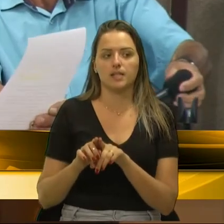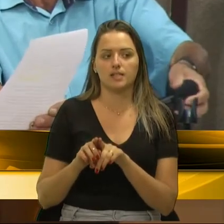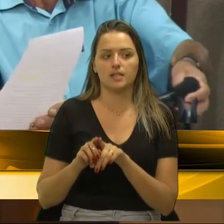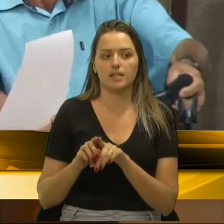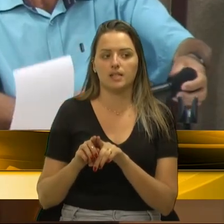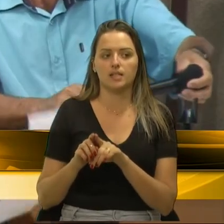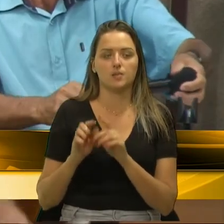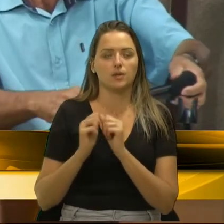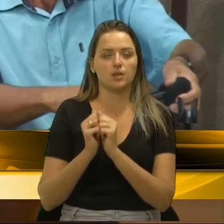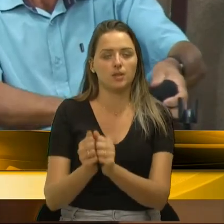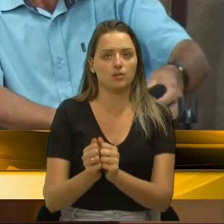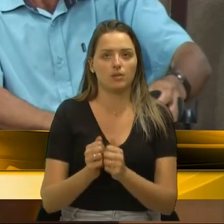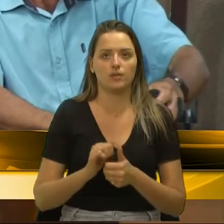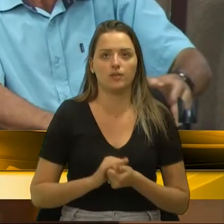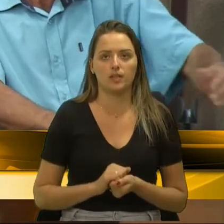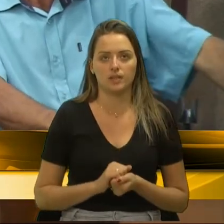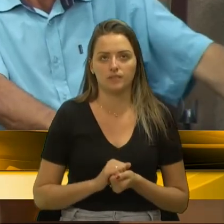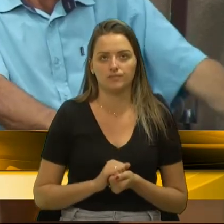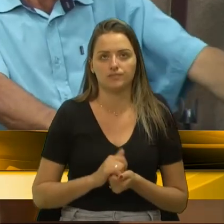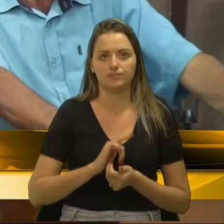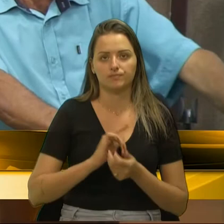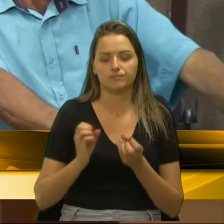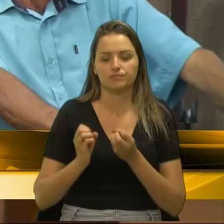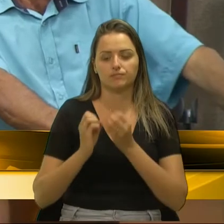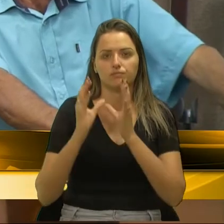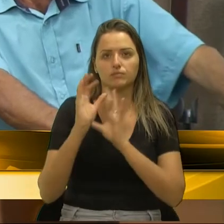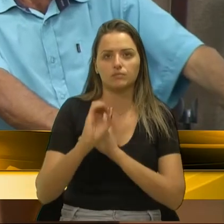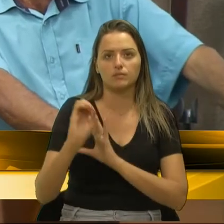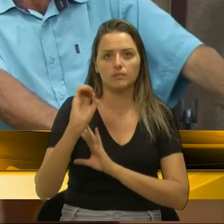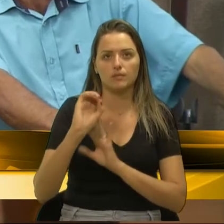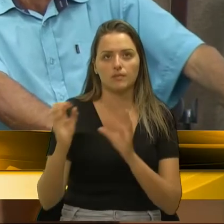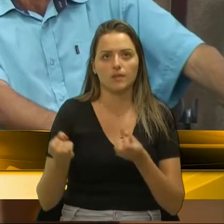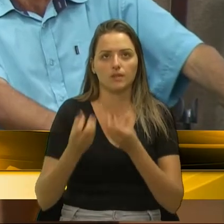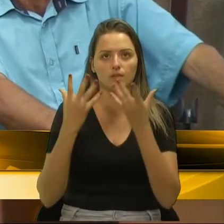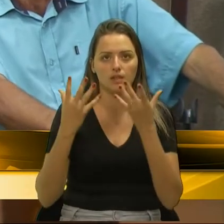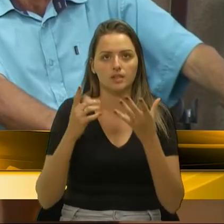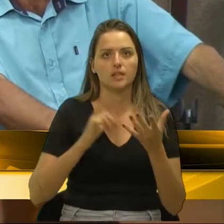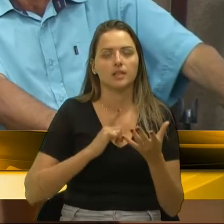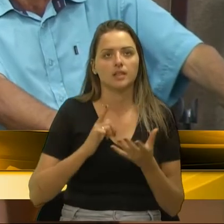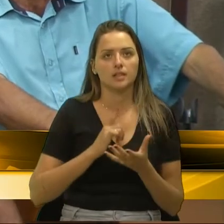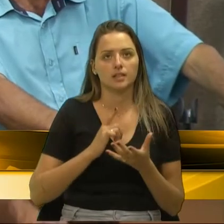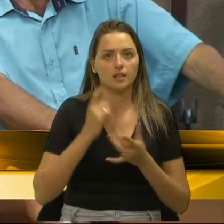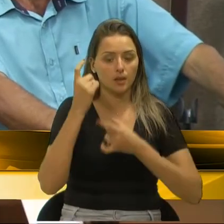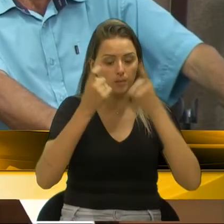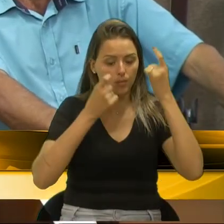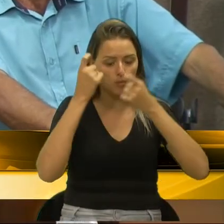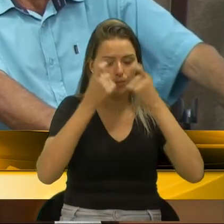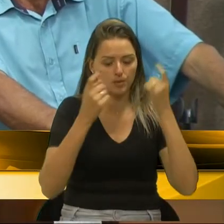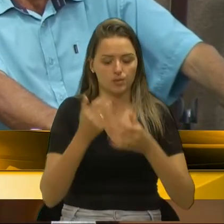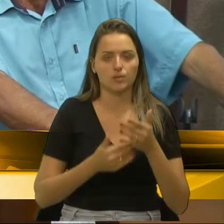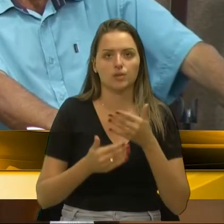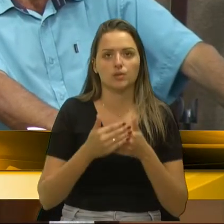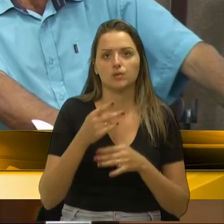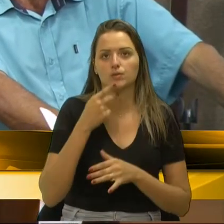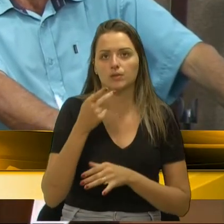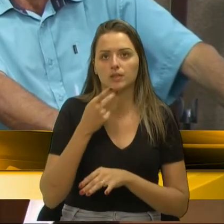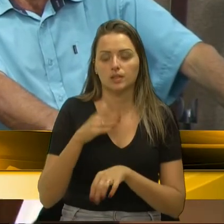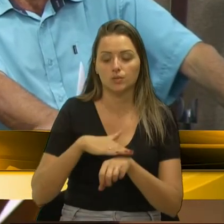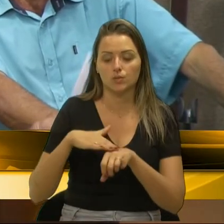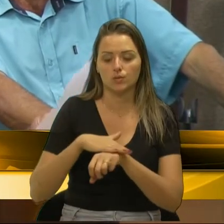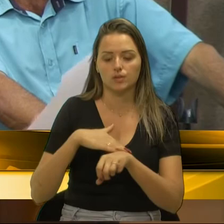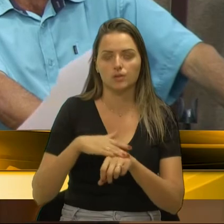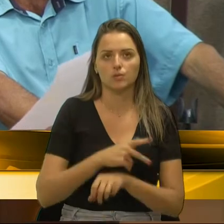vem a apreciar essa grande festa. Mas me traz uma grande preocupação, falando aí com o presidente